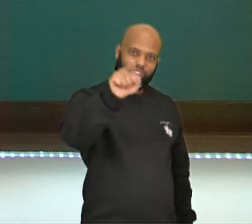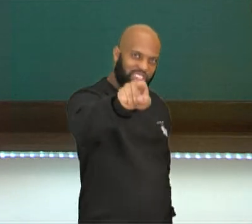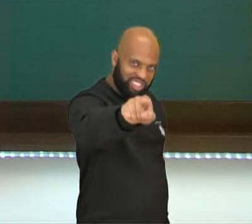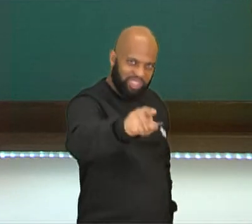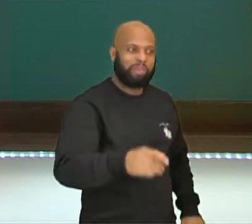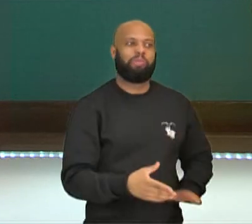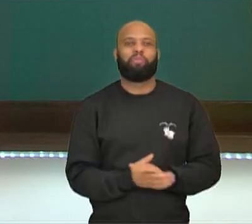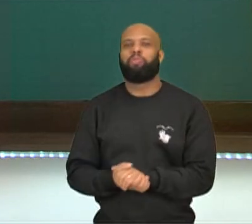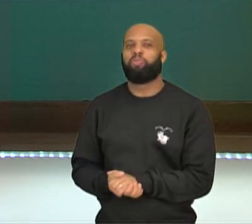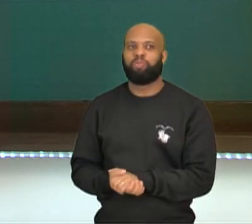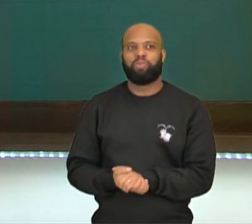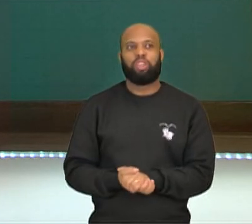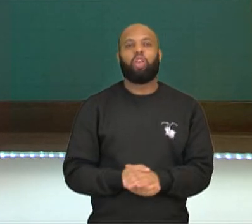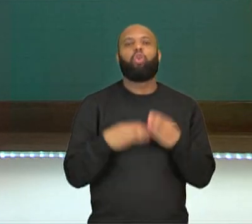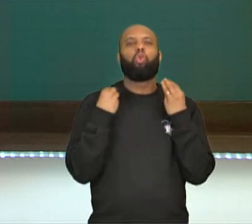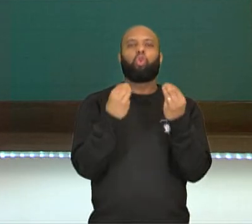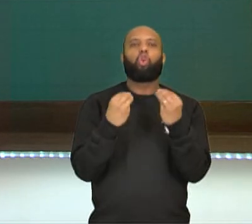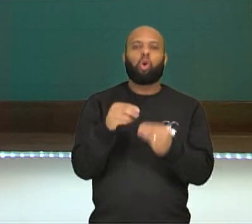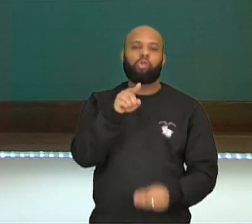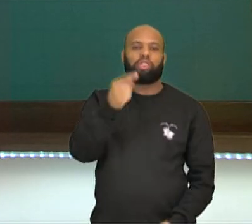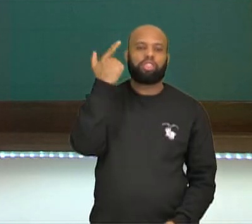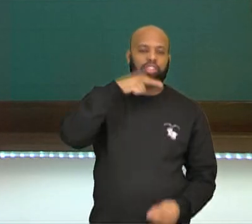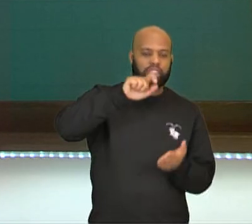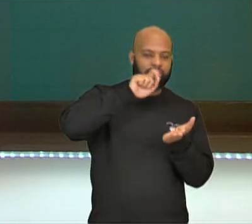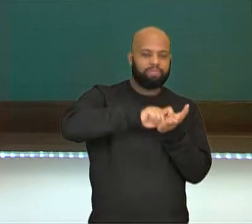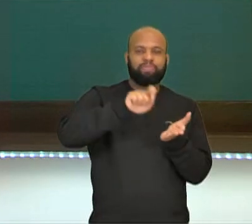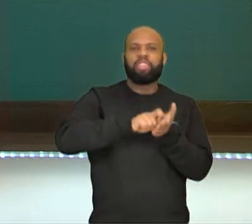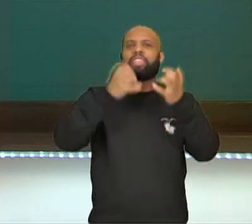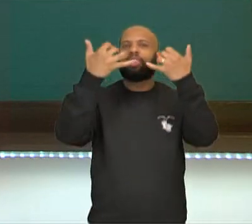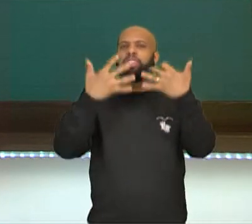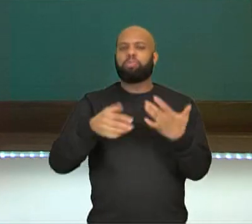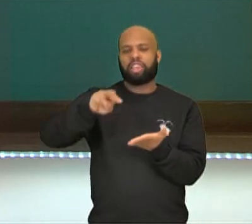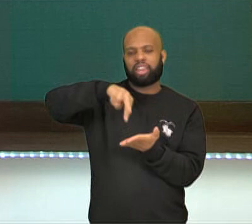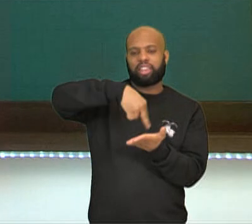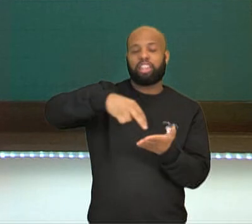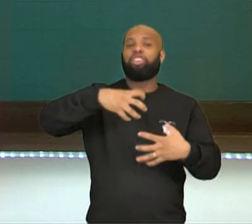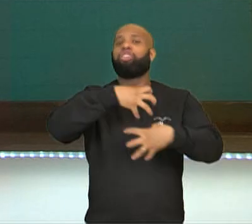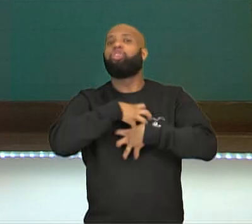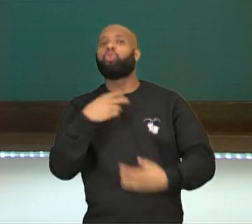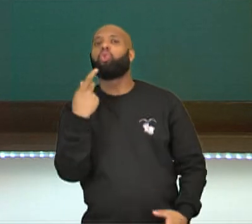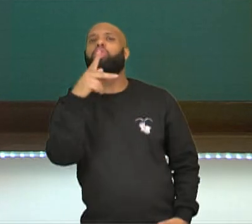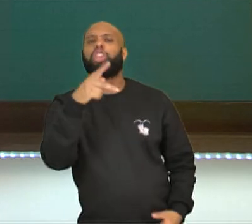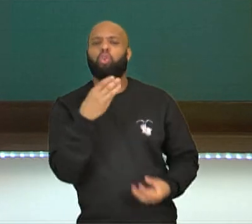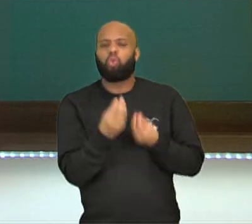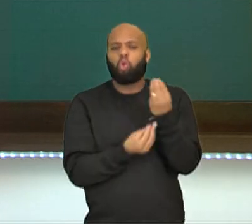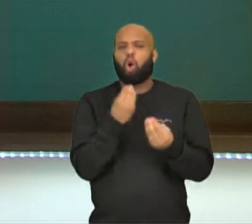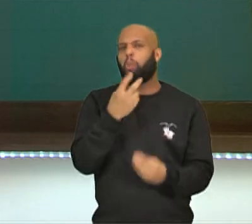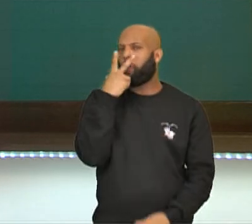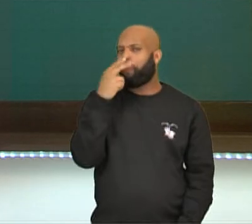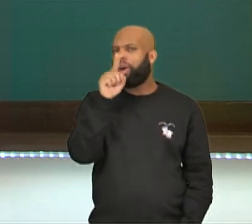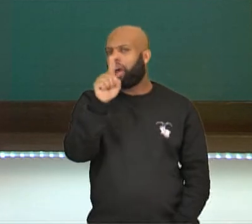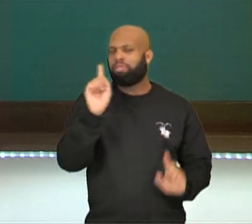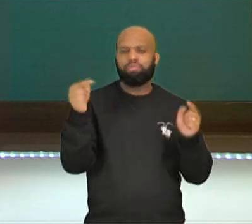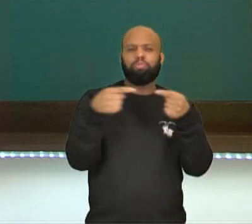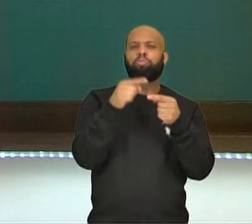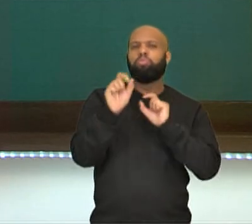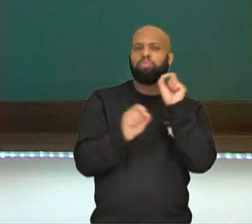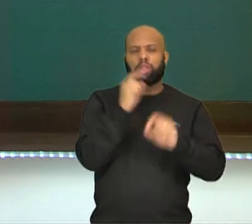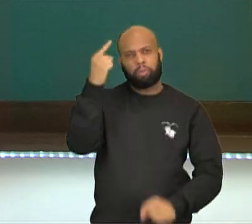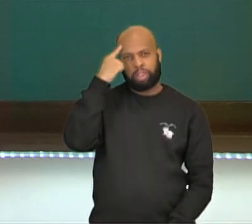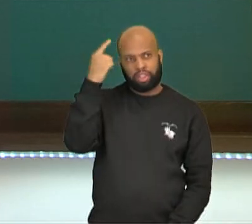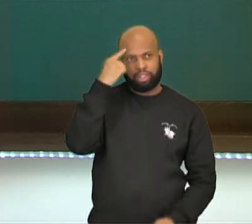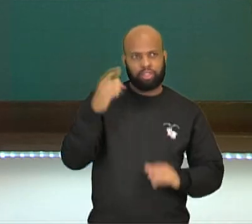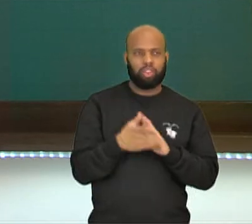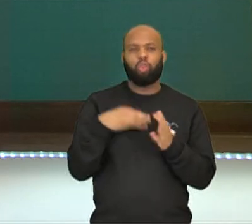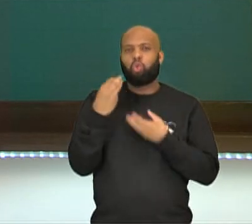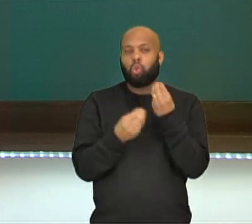você, como que você pode classificar a dança? Com a sua classificação, como que você classifica? Pensa um